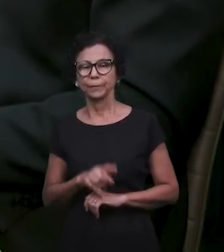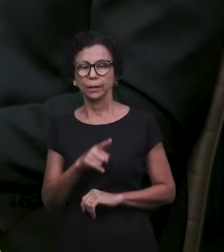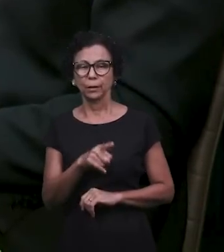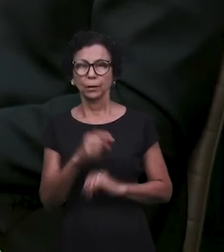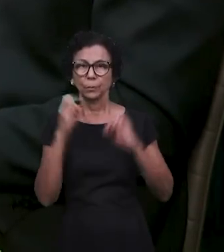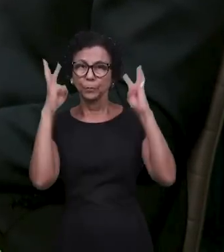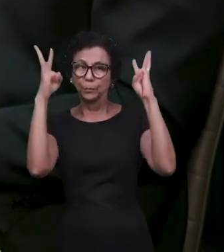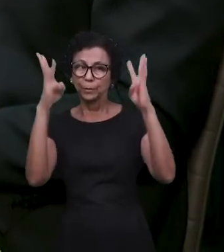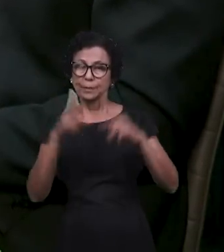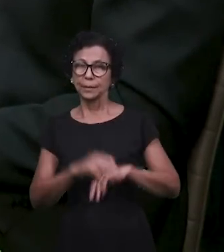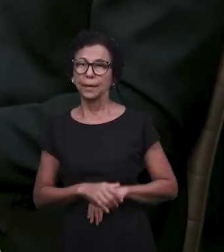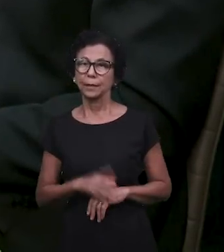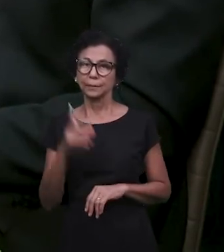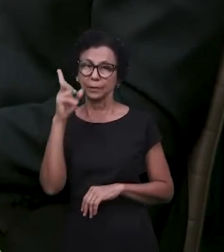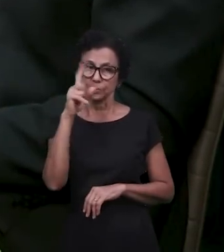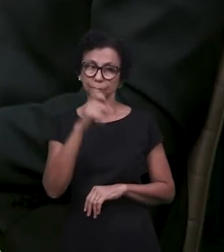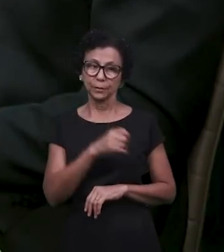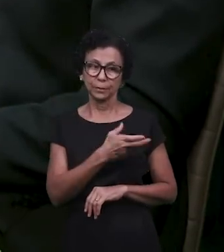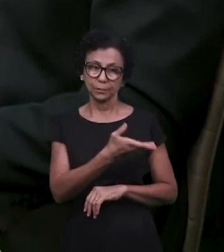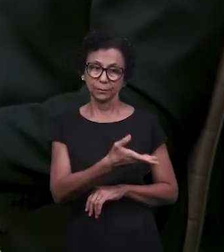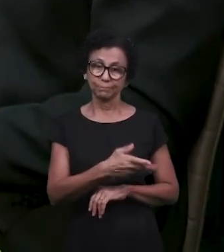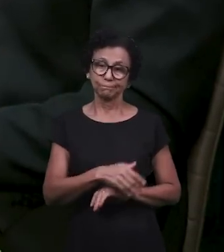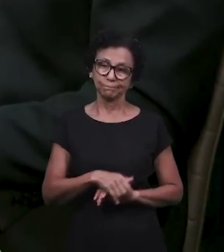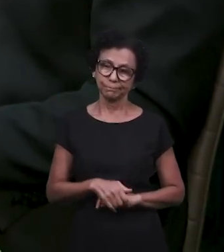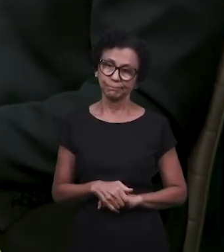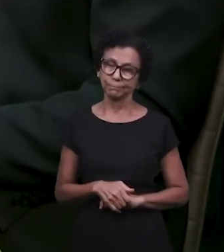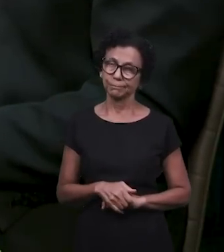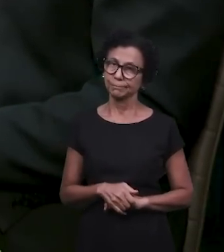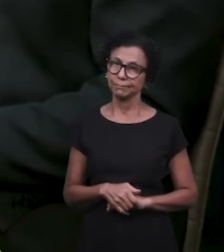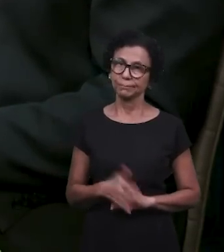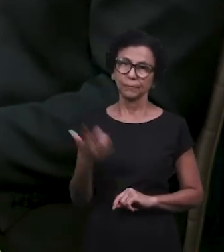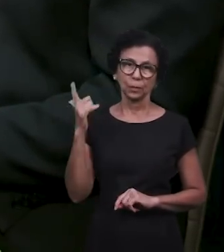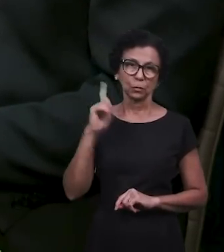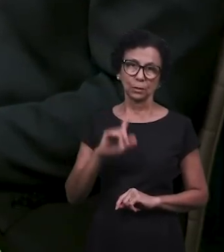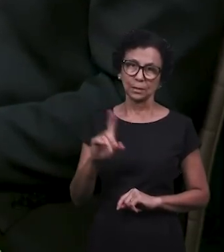dessa forma. Então, ali houve a